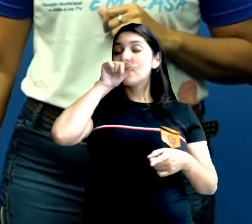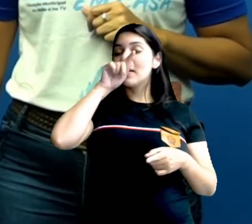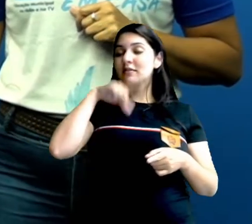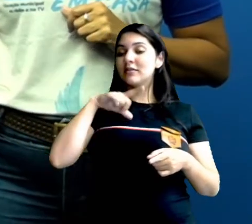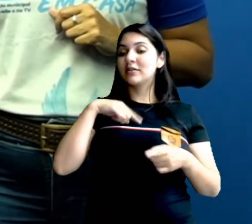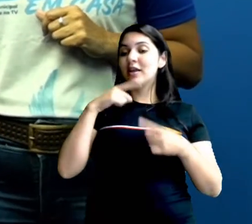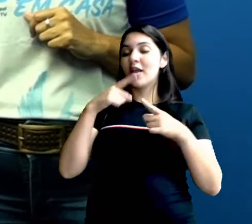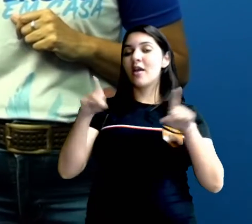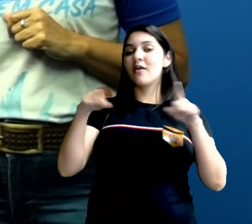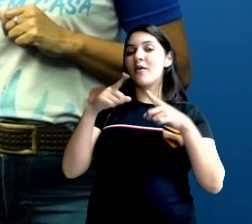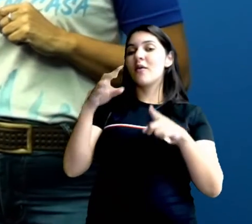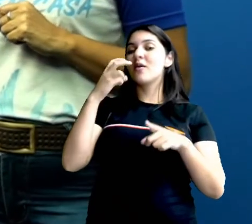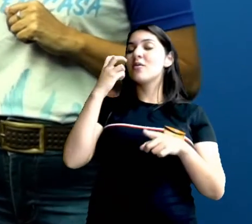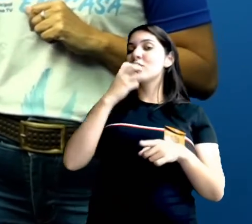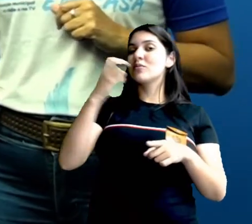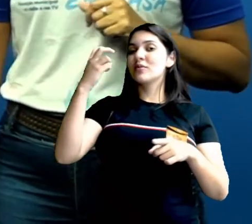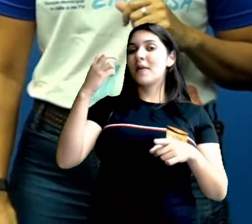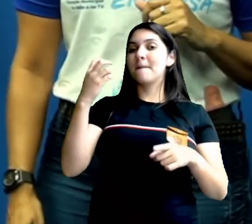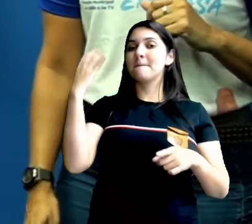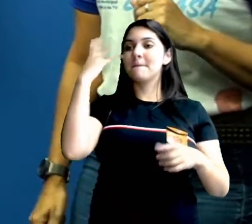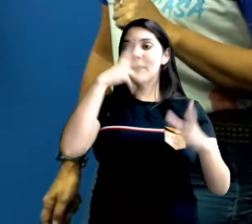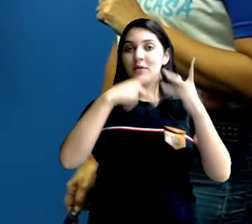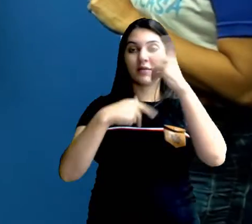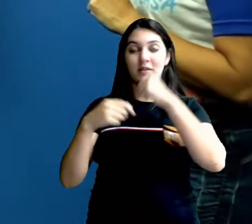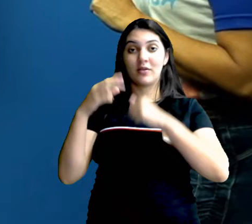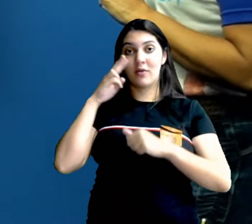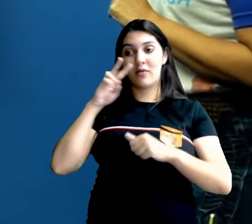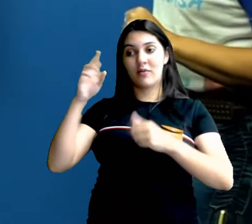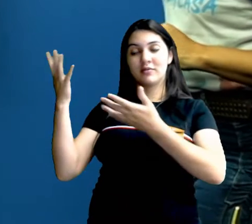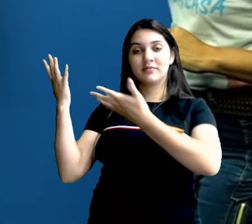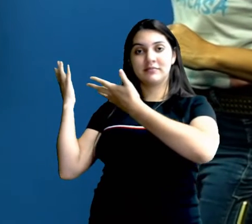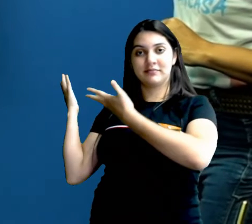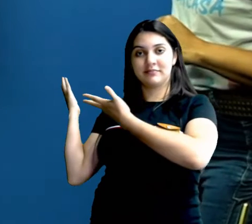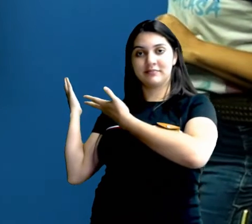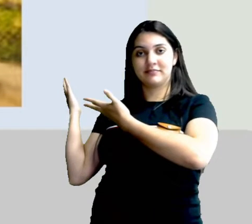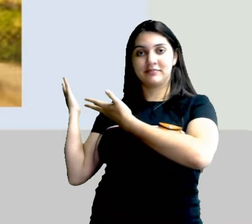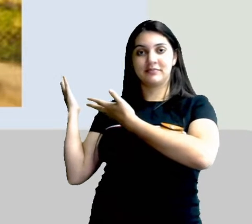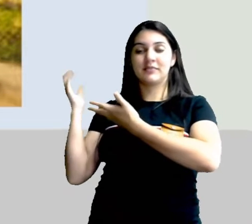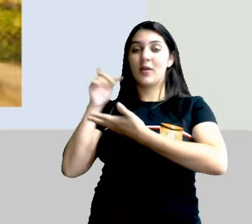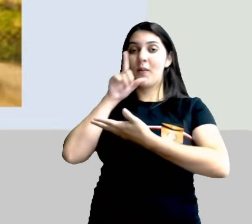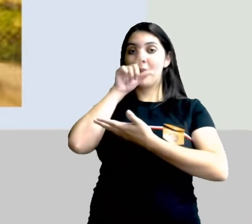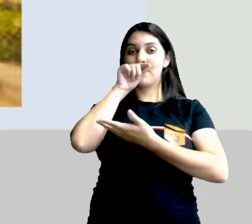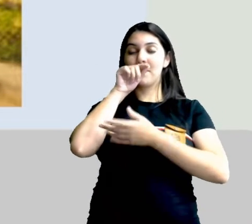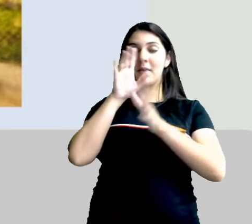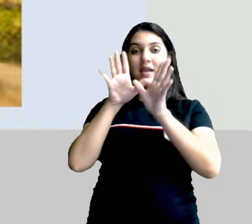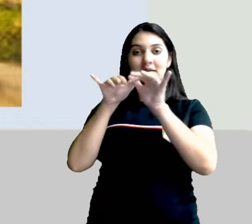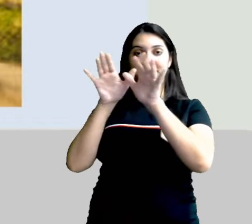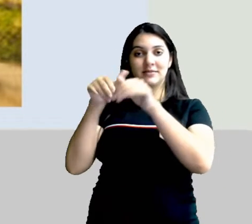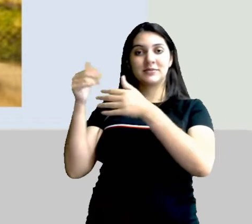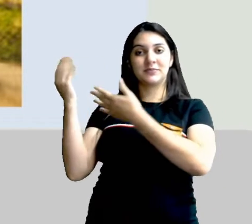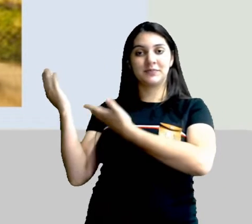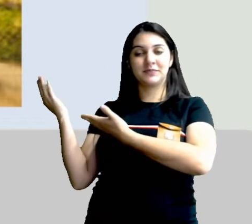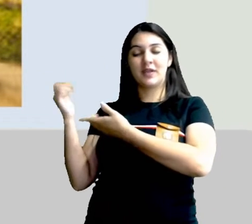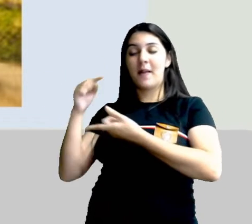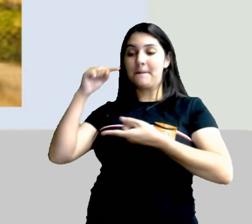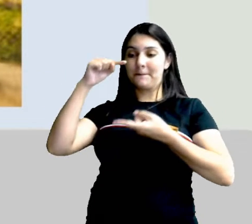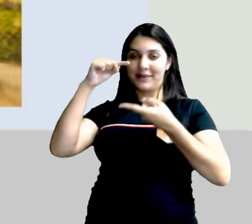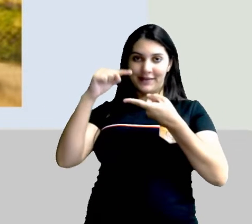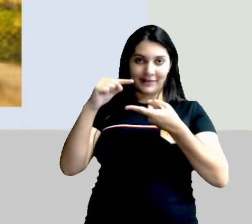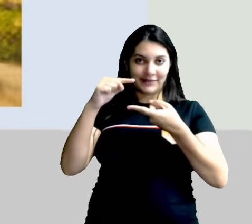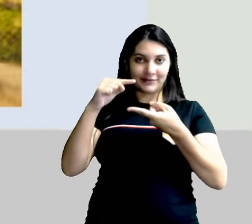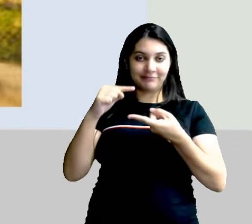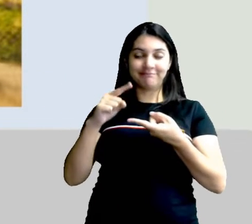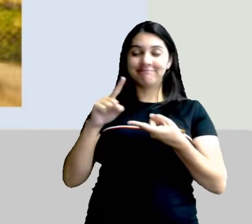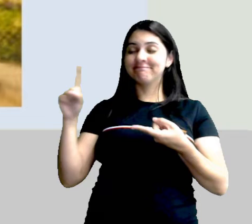bonito. Olha aí o Irapuru, esse é o pássaro Irapuru. Ó, ele é